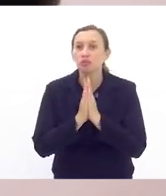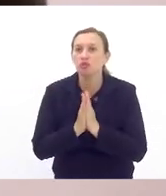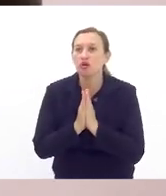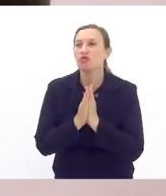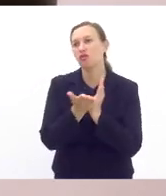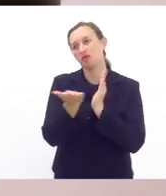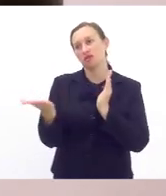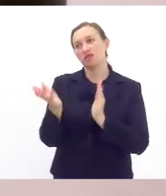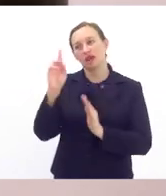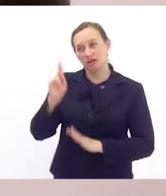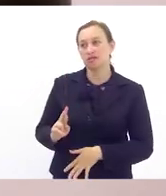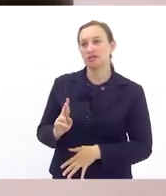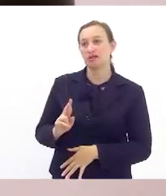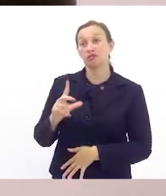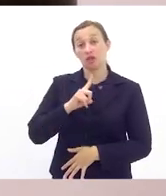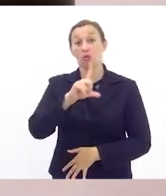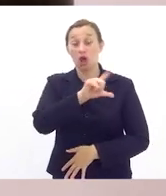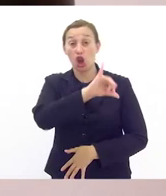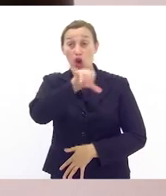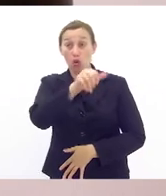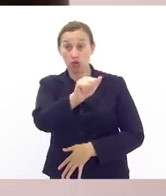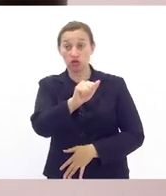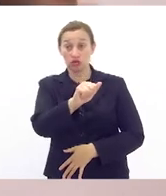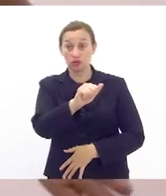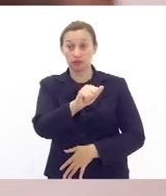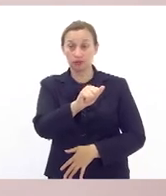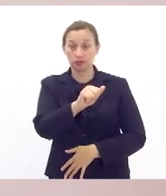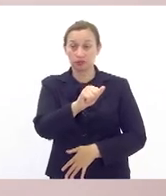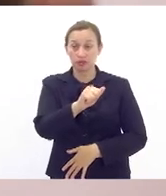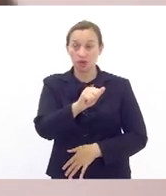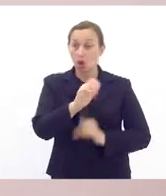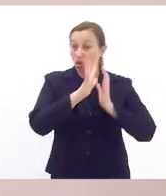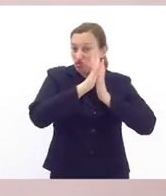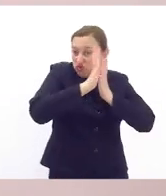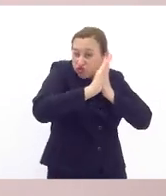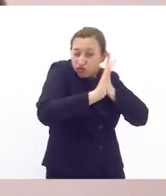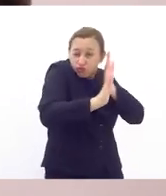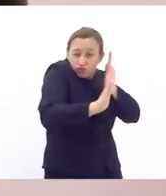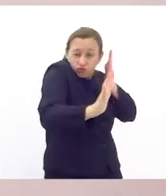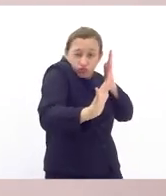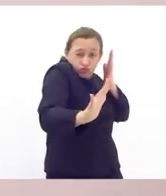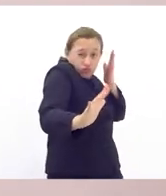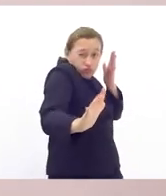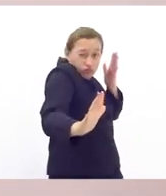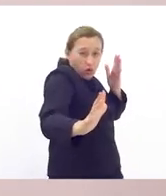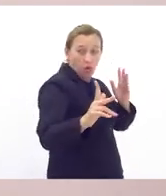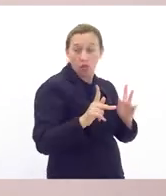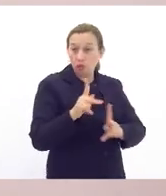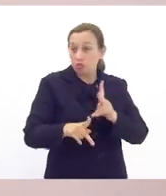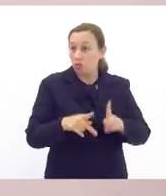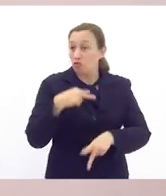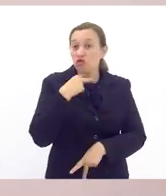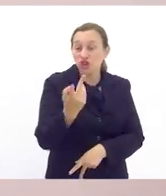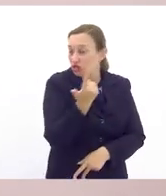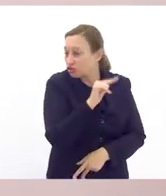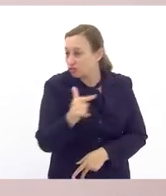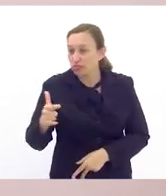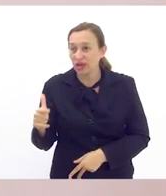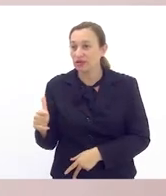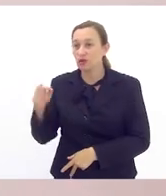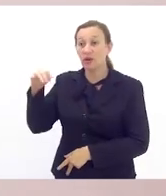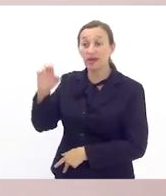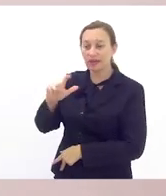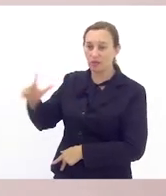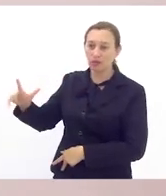Rezende tem uma loja que atende lá mas é fila quilométrica o povo de Resende não tem voz com a